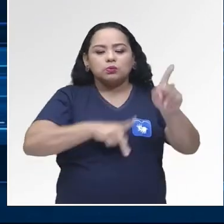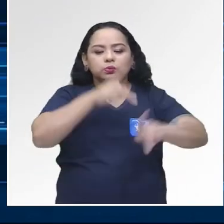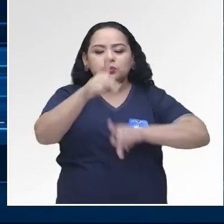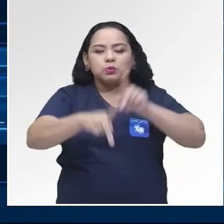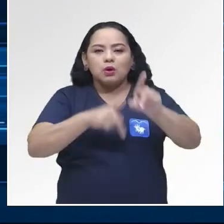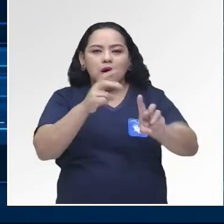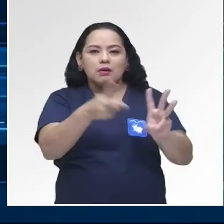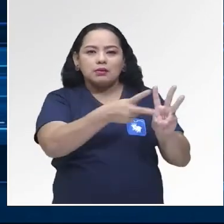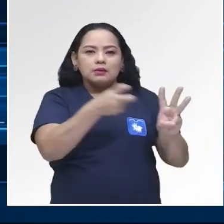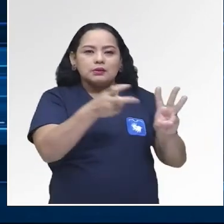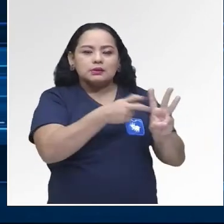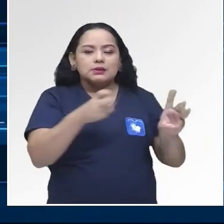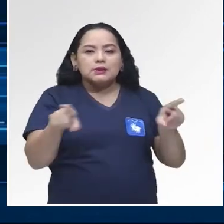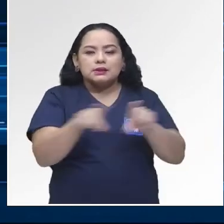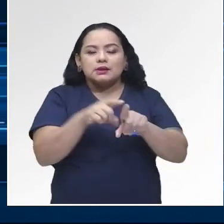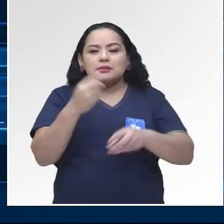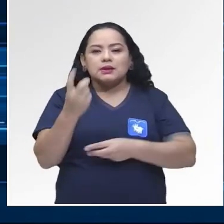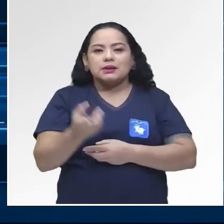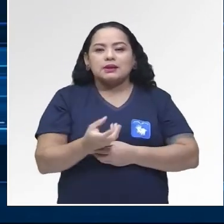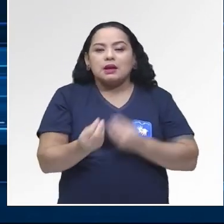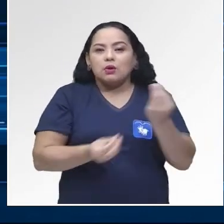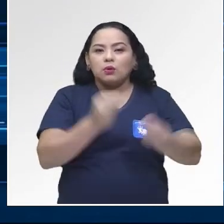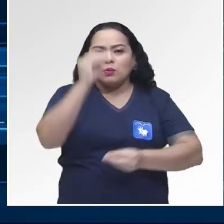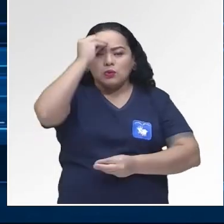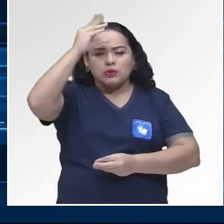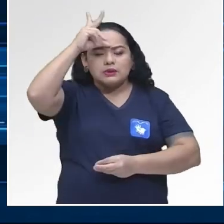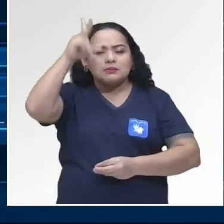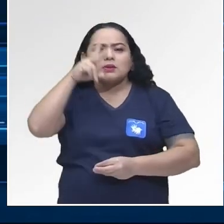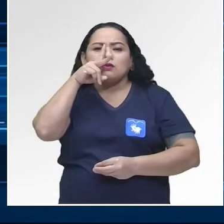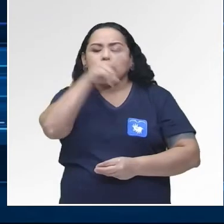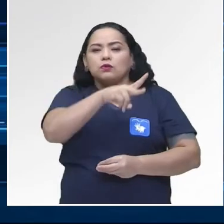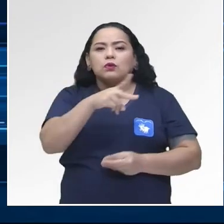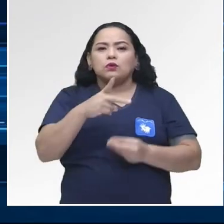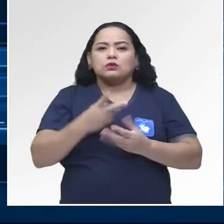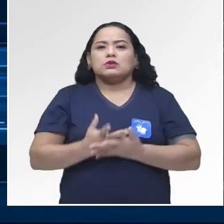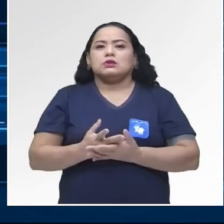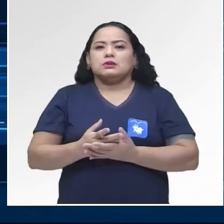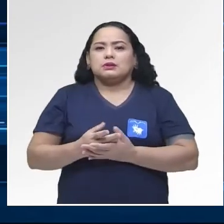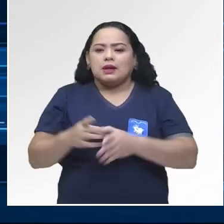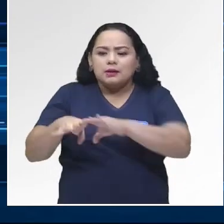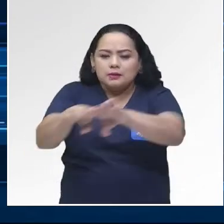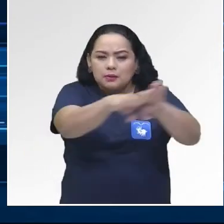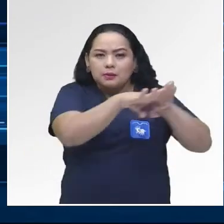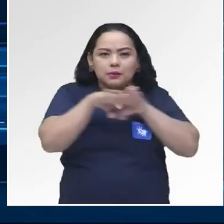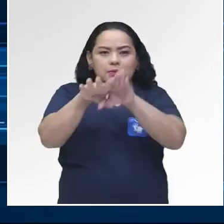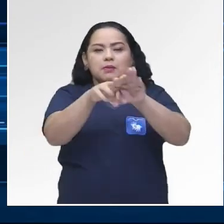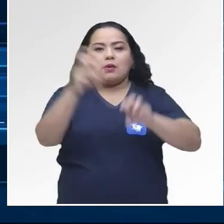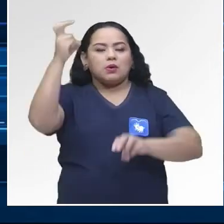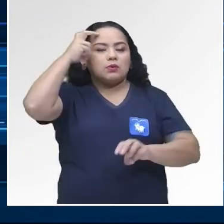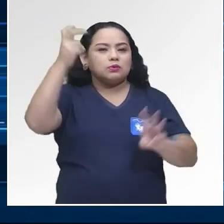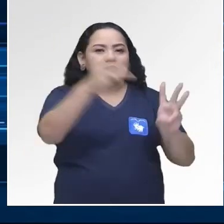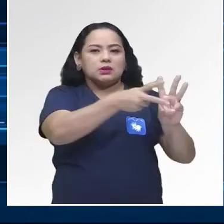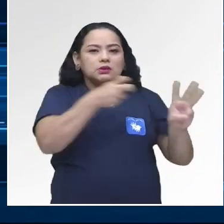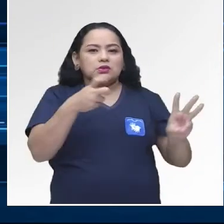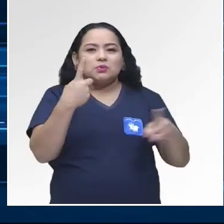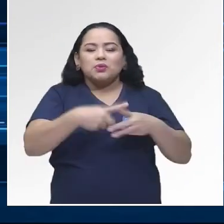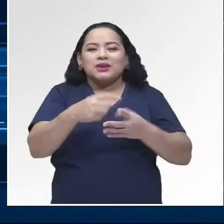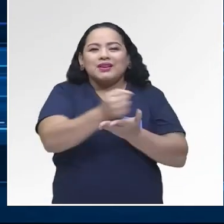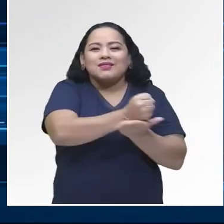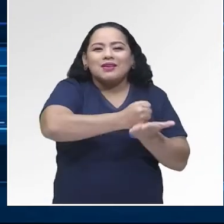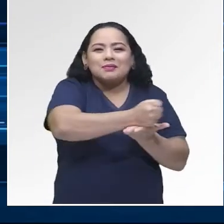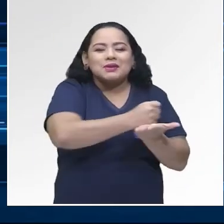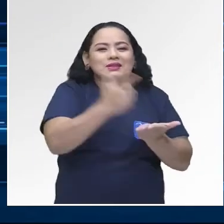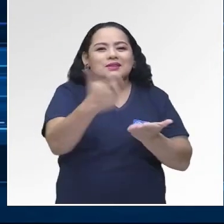indígenas, e esse conhecimento é muito forte, é muito comum nas culturas indígenas. Porque lá eles não tem drogaria, estão